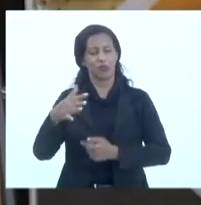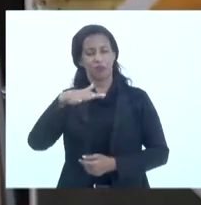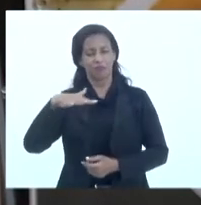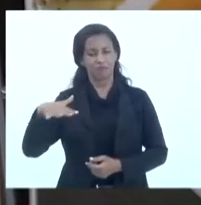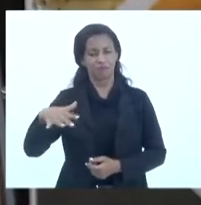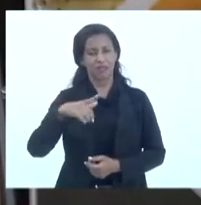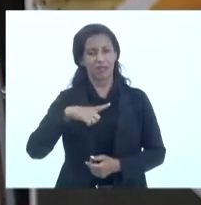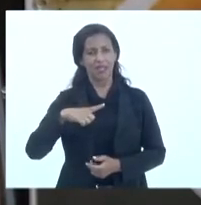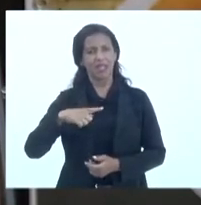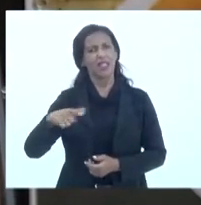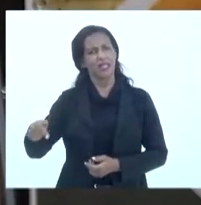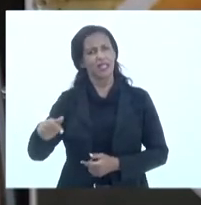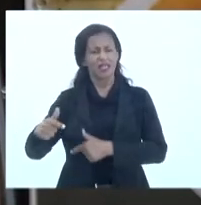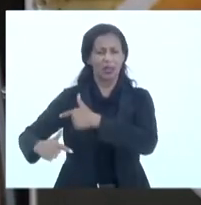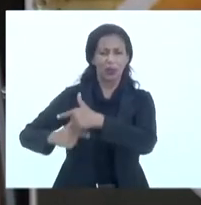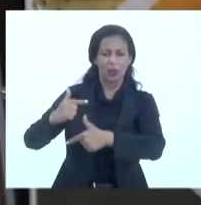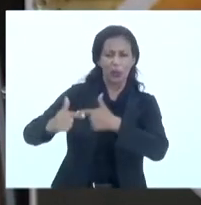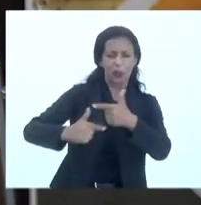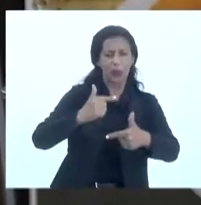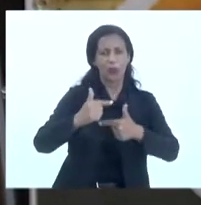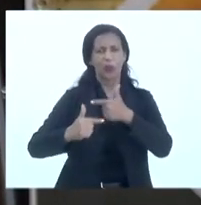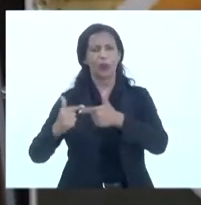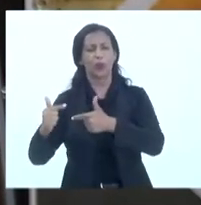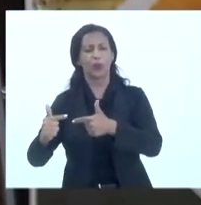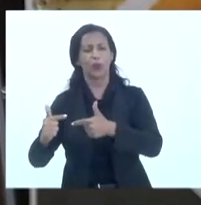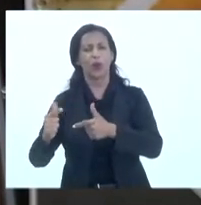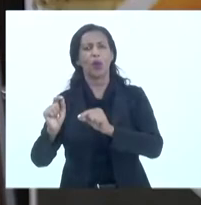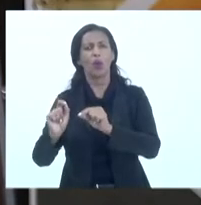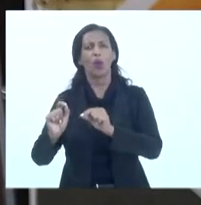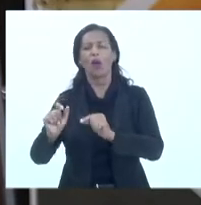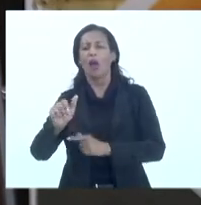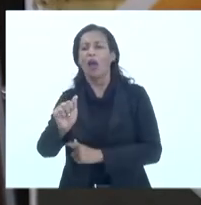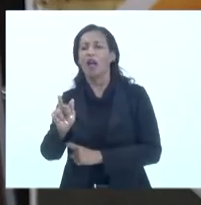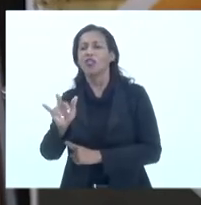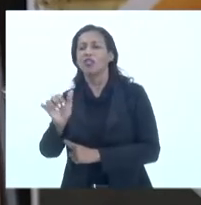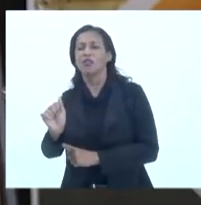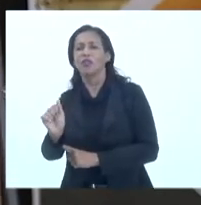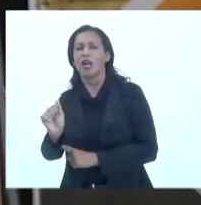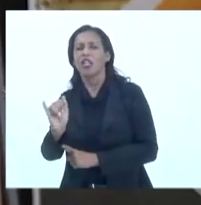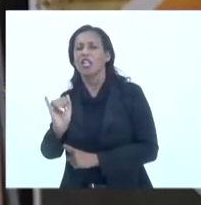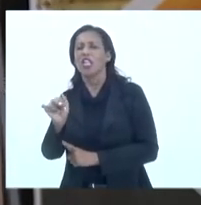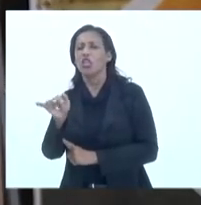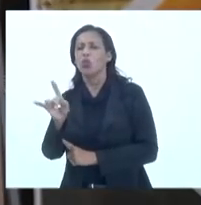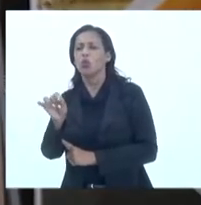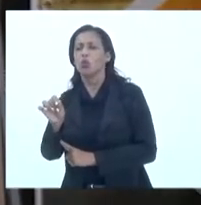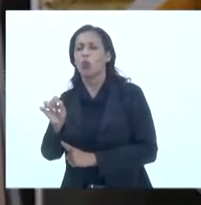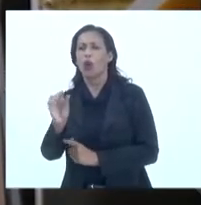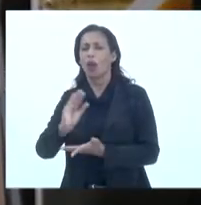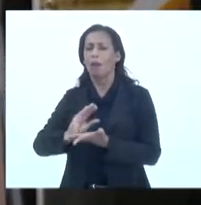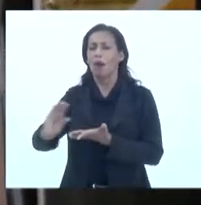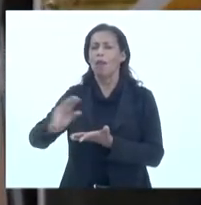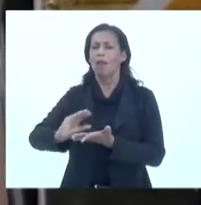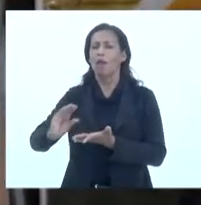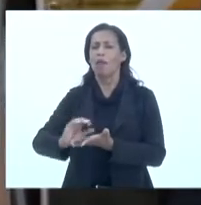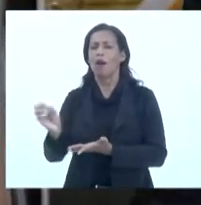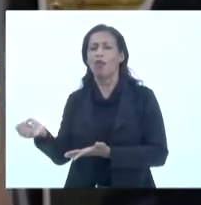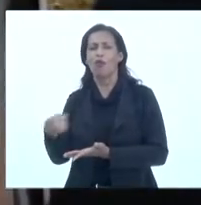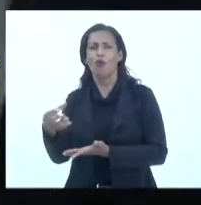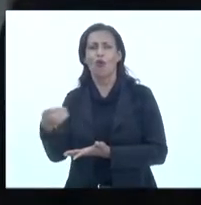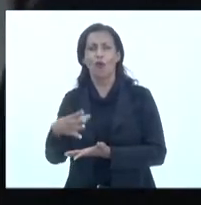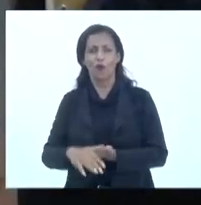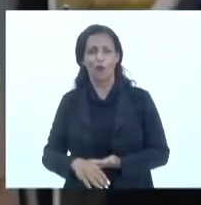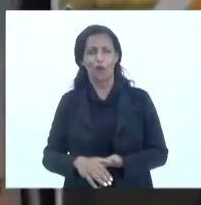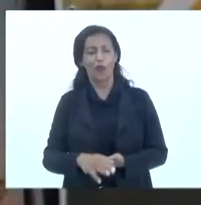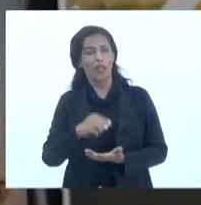existem atividades indutoras e induzidas. O que são atividades indutoras? São aquelas que podem trazer renda nova. E o